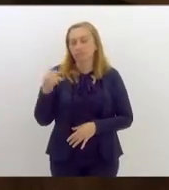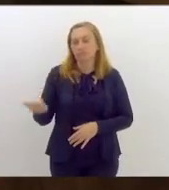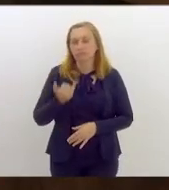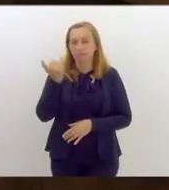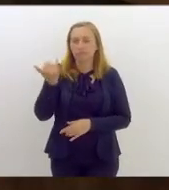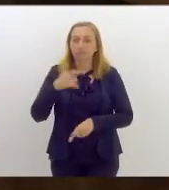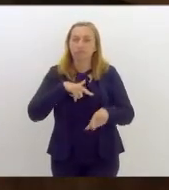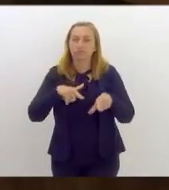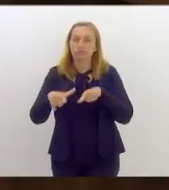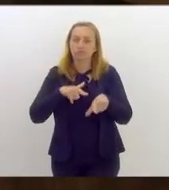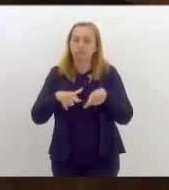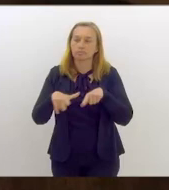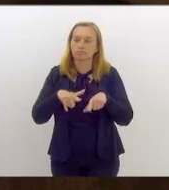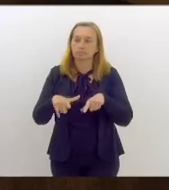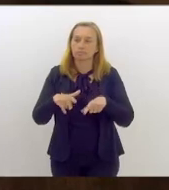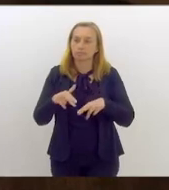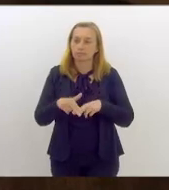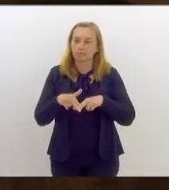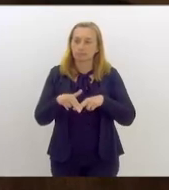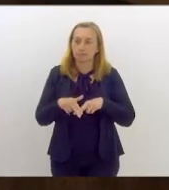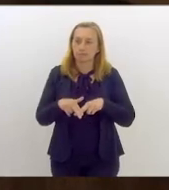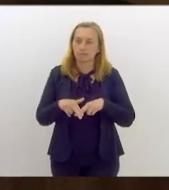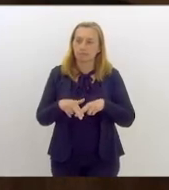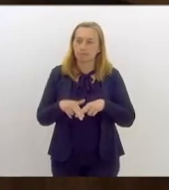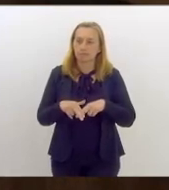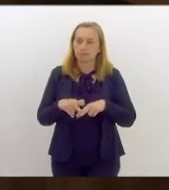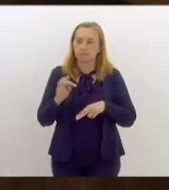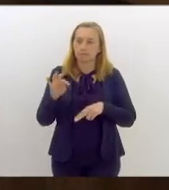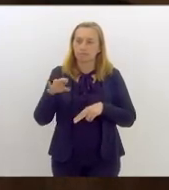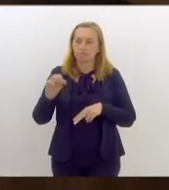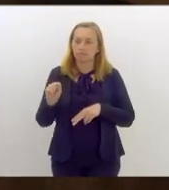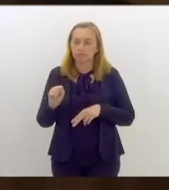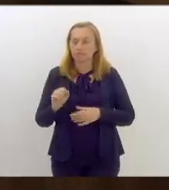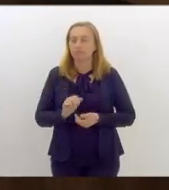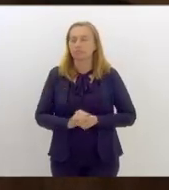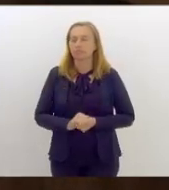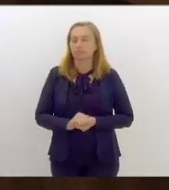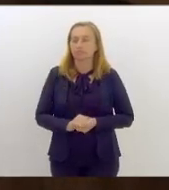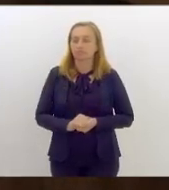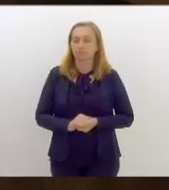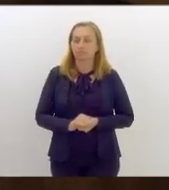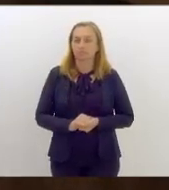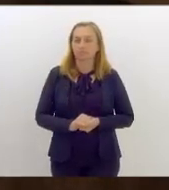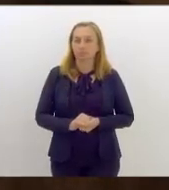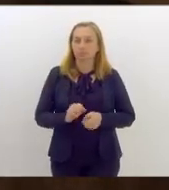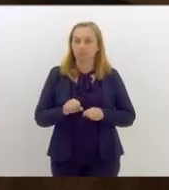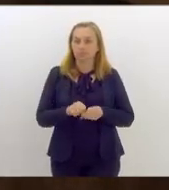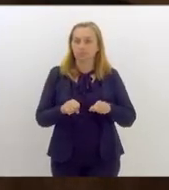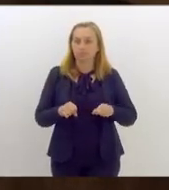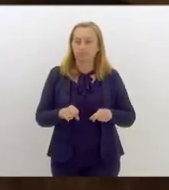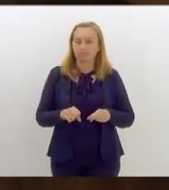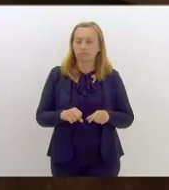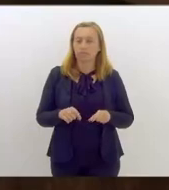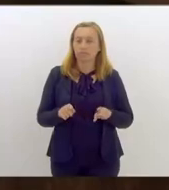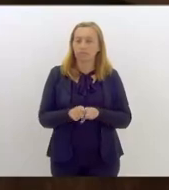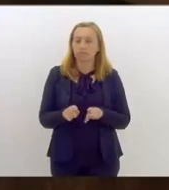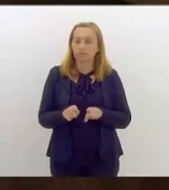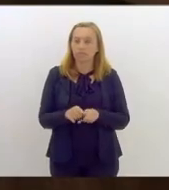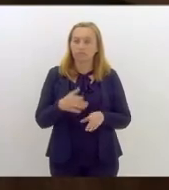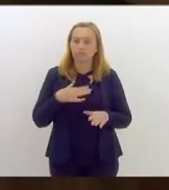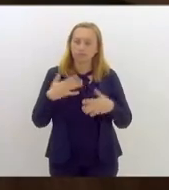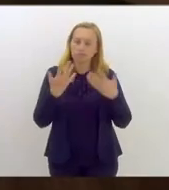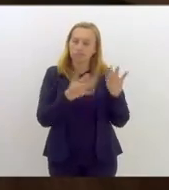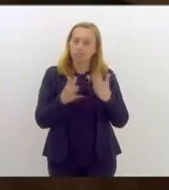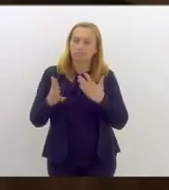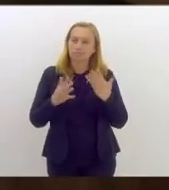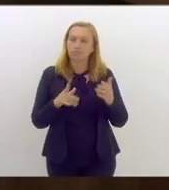importante o trabalho realizado pela doutora Thaisa Guerreiro de Souza e externar aqui não só os meus aplausos,